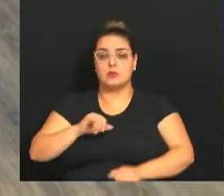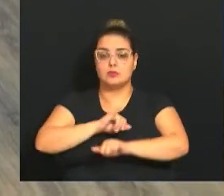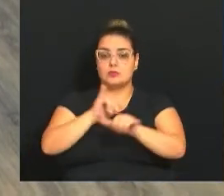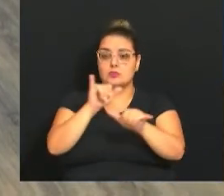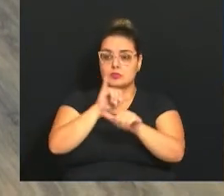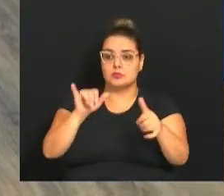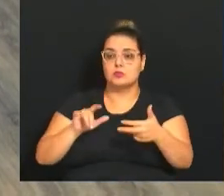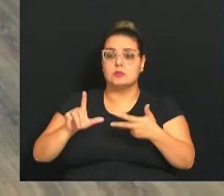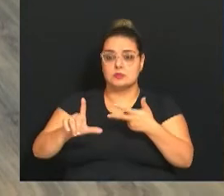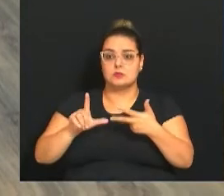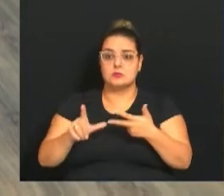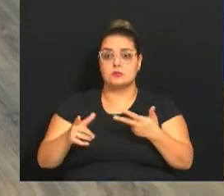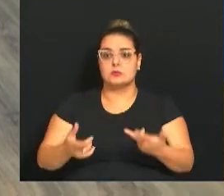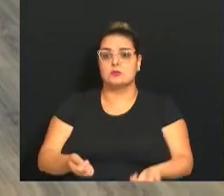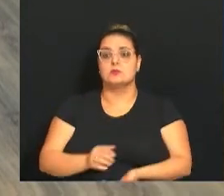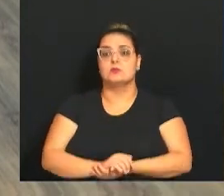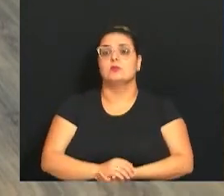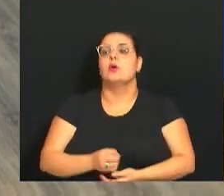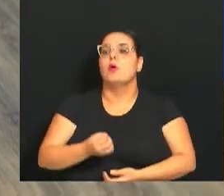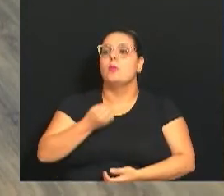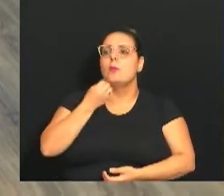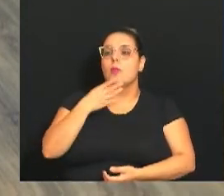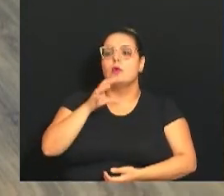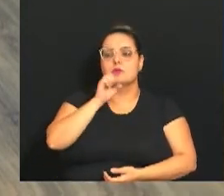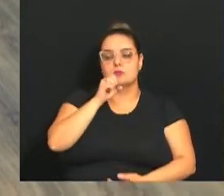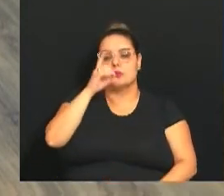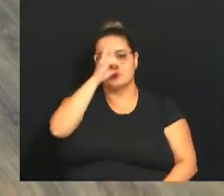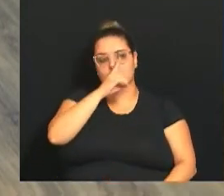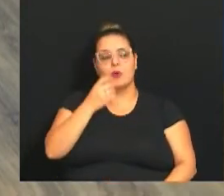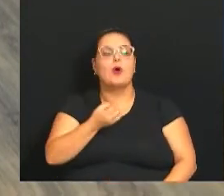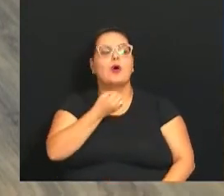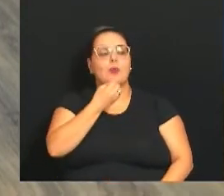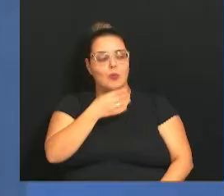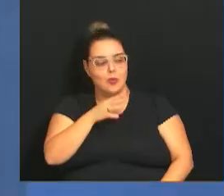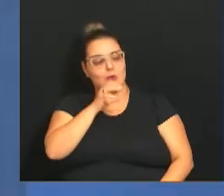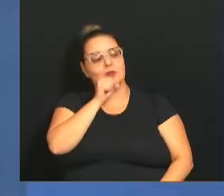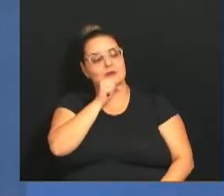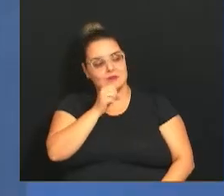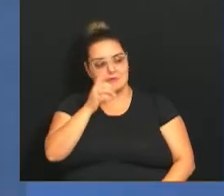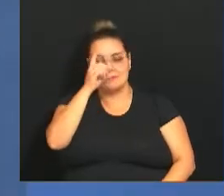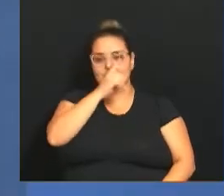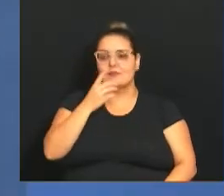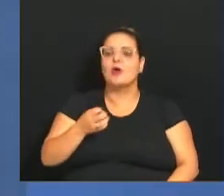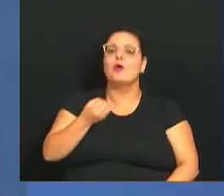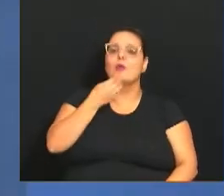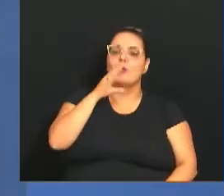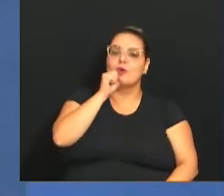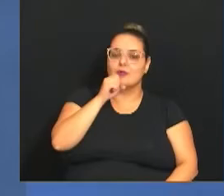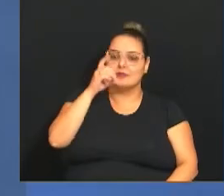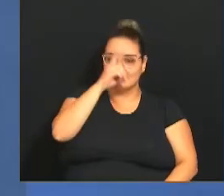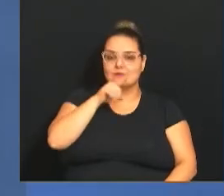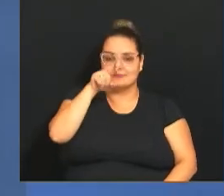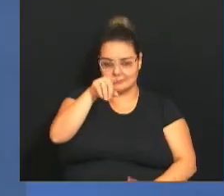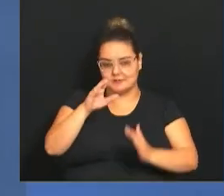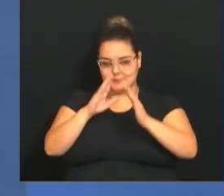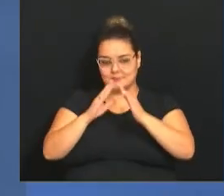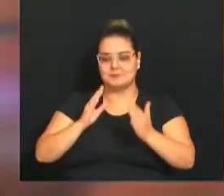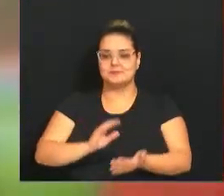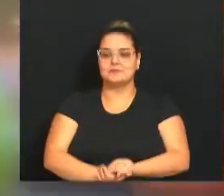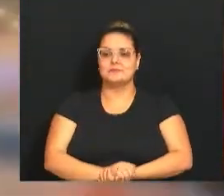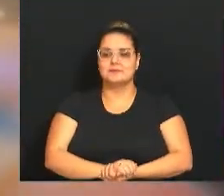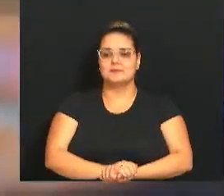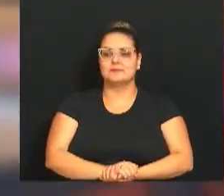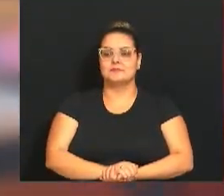do Legislativo. Ótimo fim de semana. Ótimo fim de semana para você também, um bom fim de semana para você aí de casa.